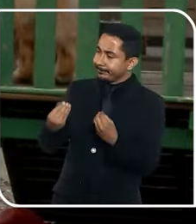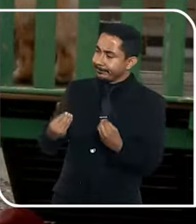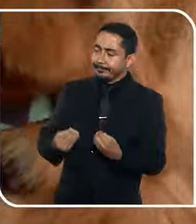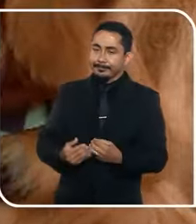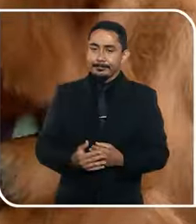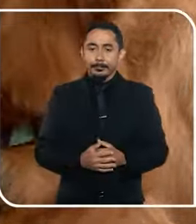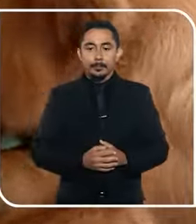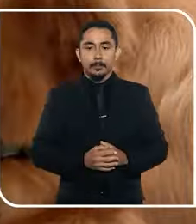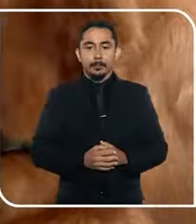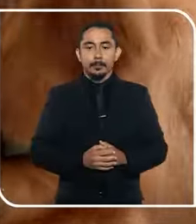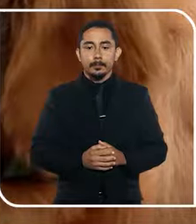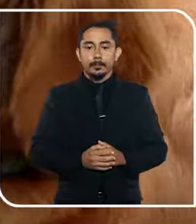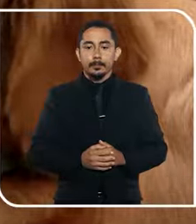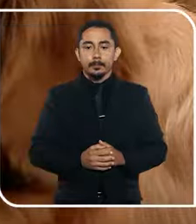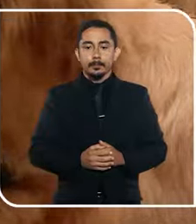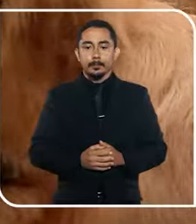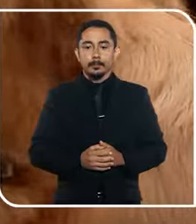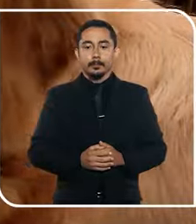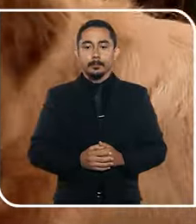comigo?